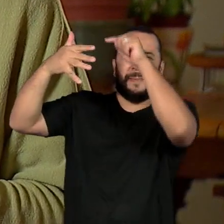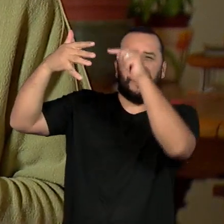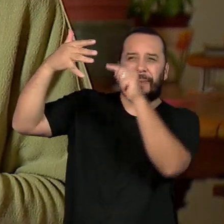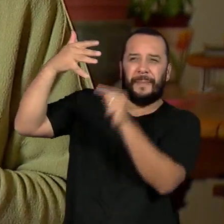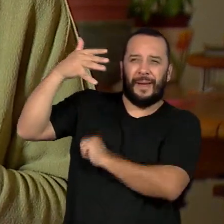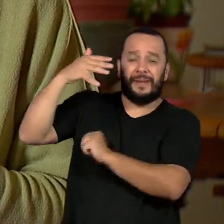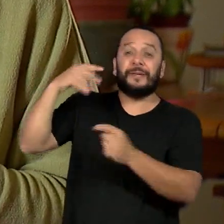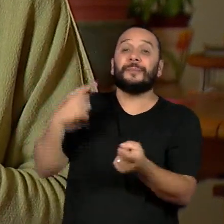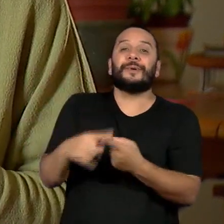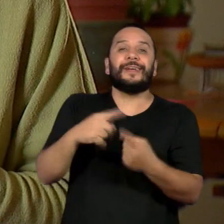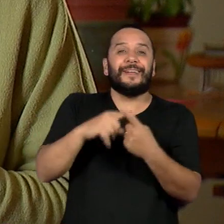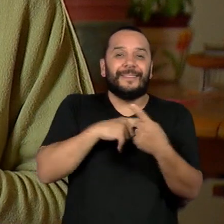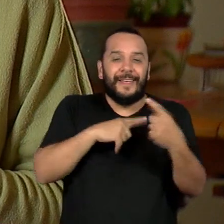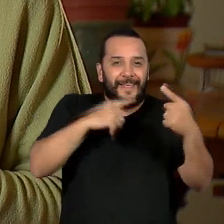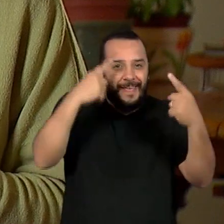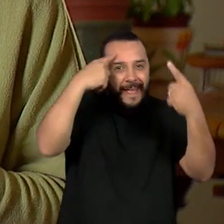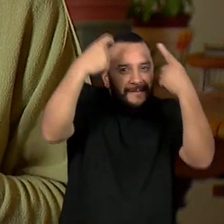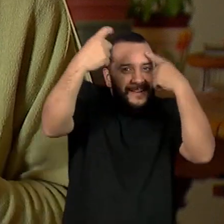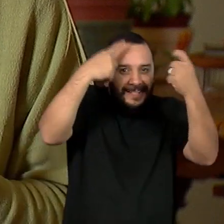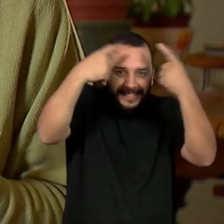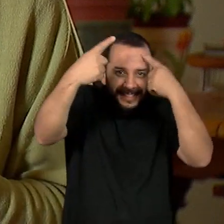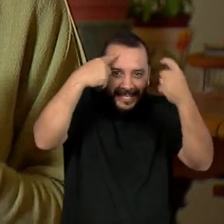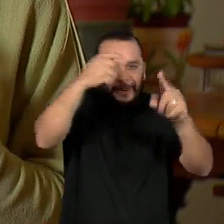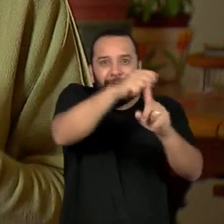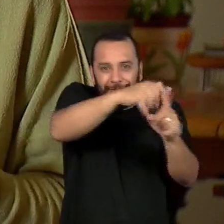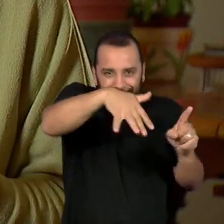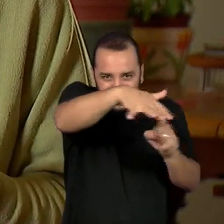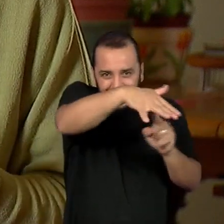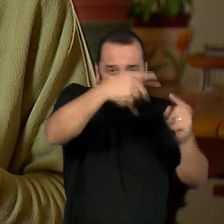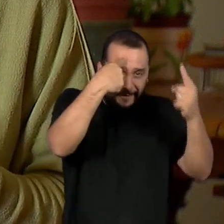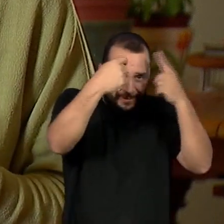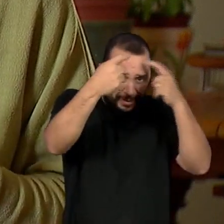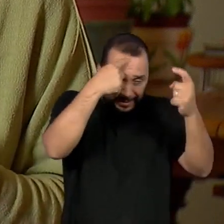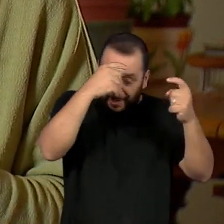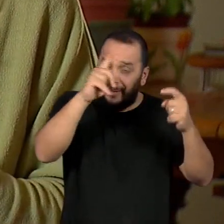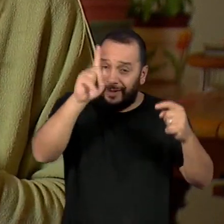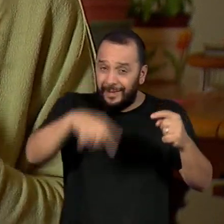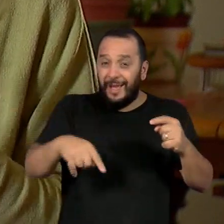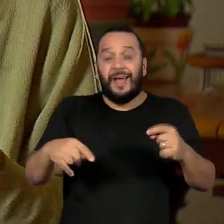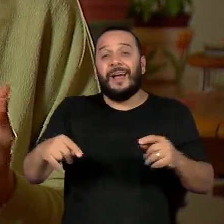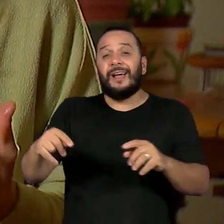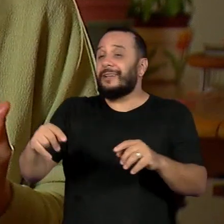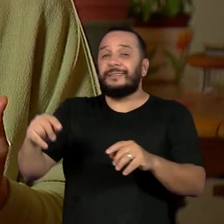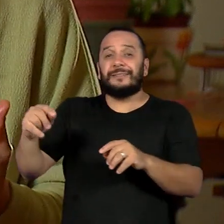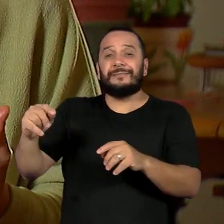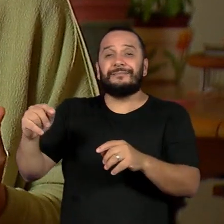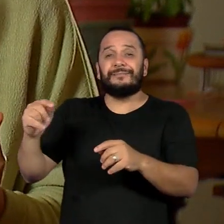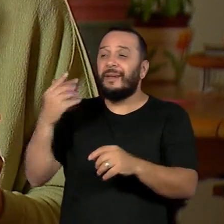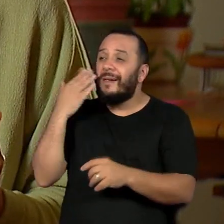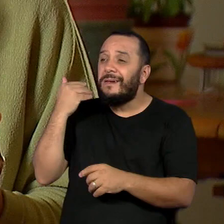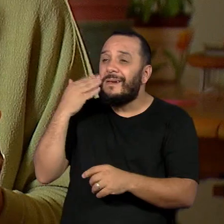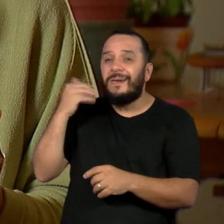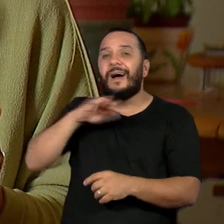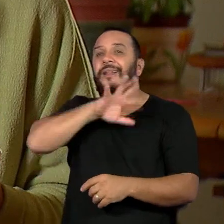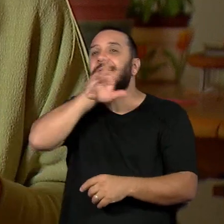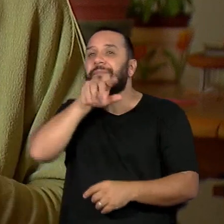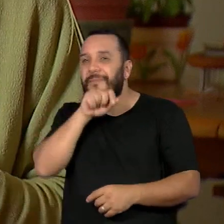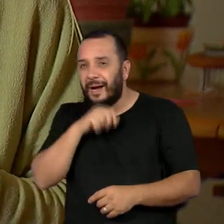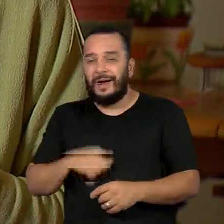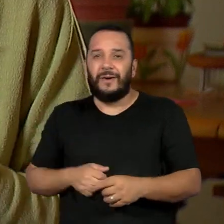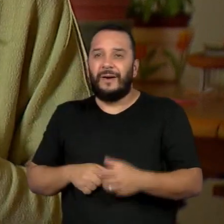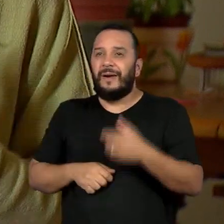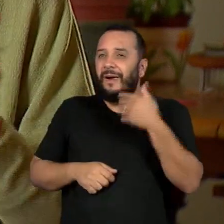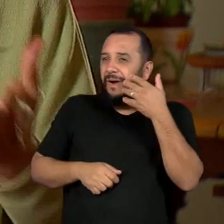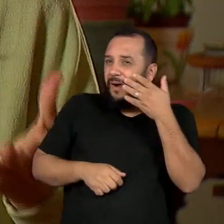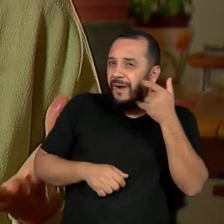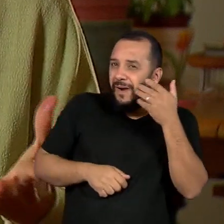invenções que a gente às vezes não nota, né? Não se dá conta, que são inspiradas em animais, que